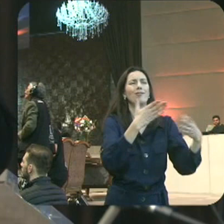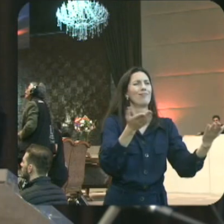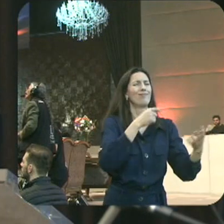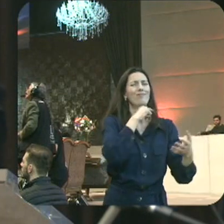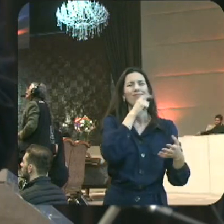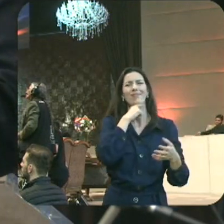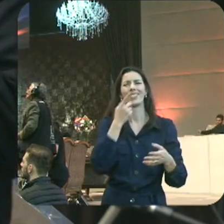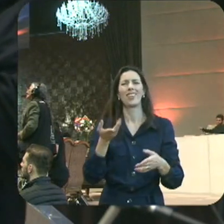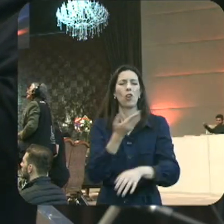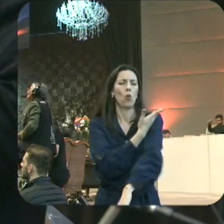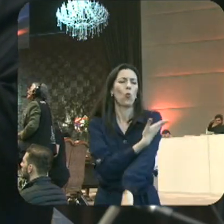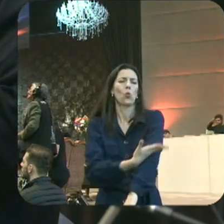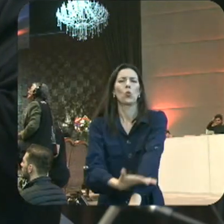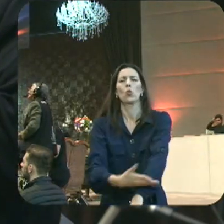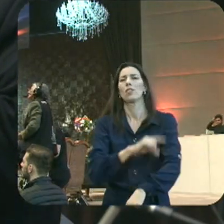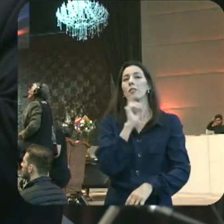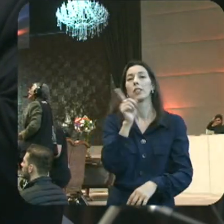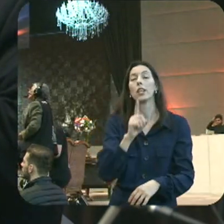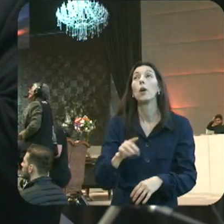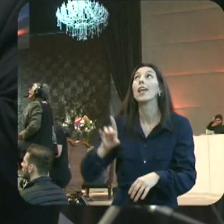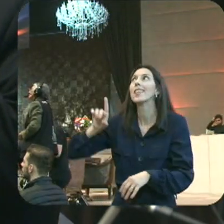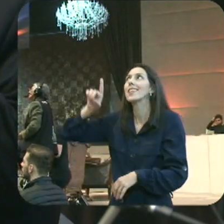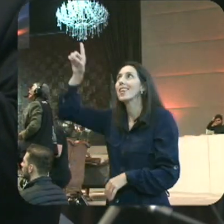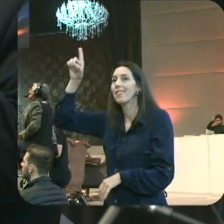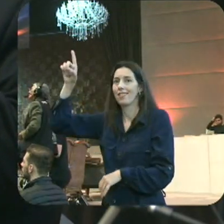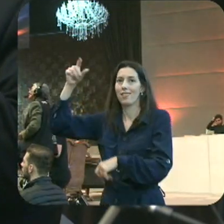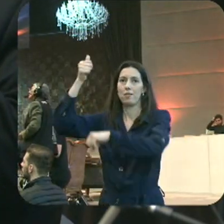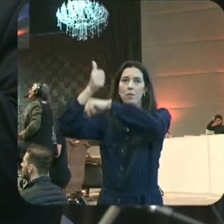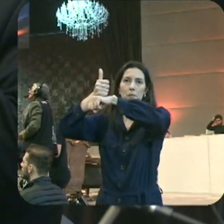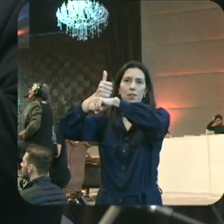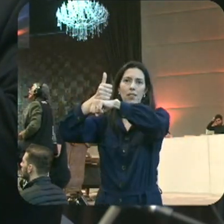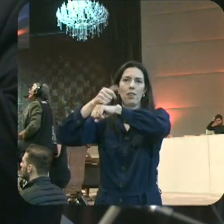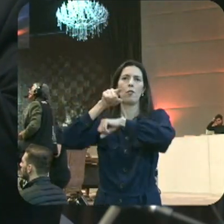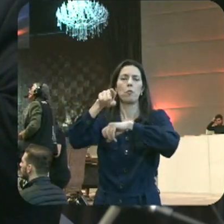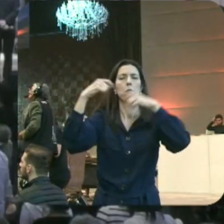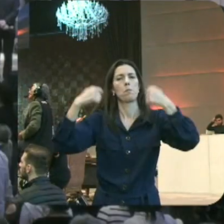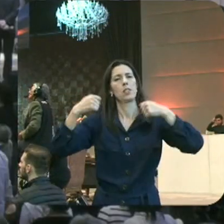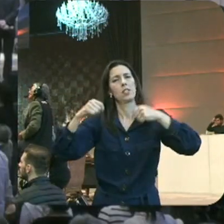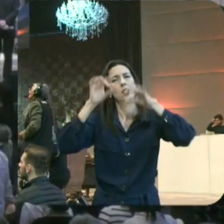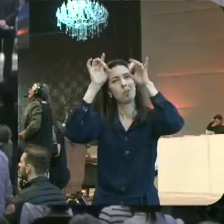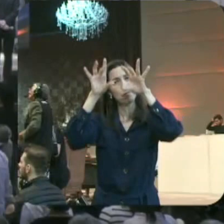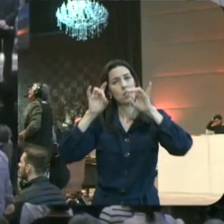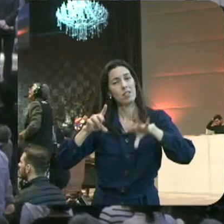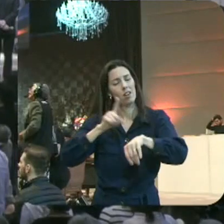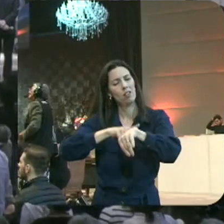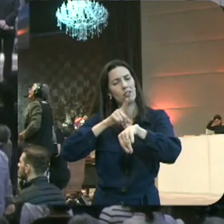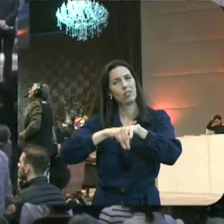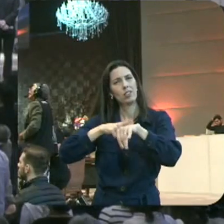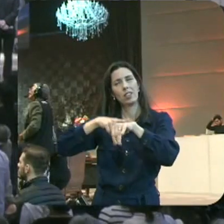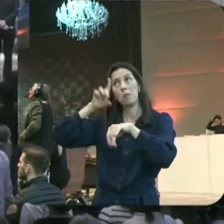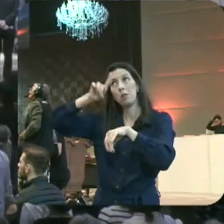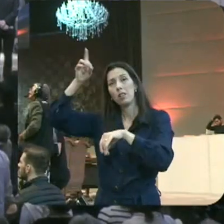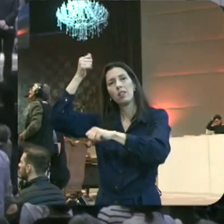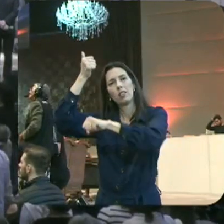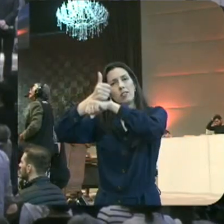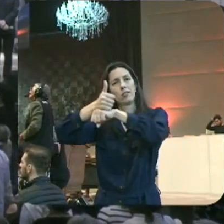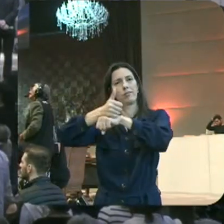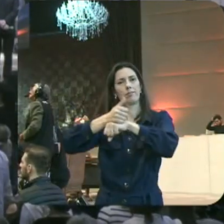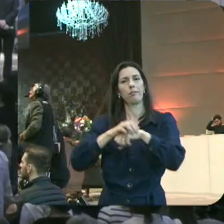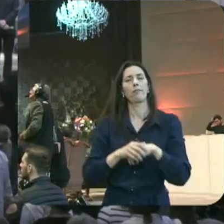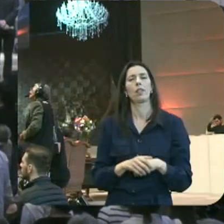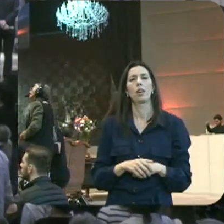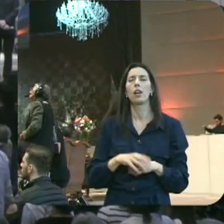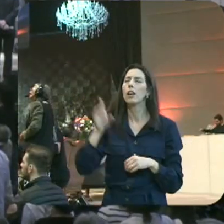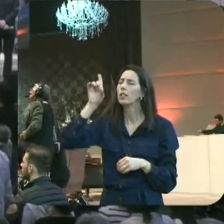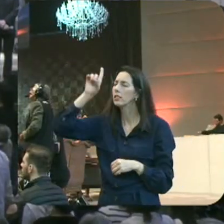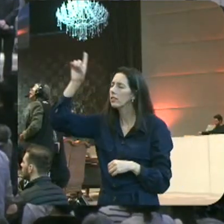a liturgia, é o Senhor em primeiro lugar. Que Deus te use, que Deus